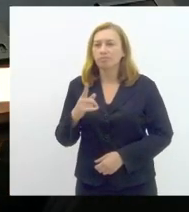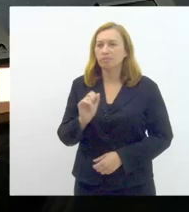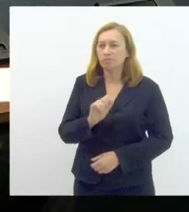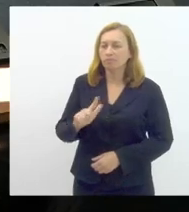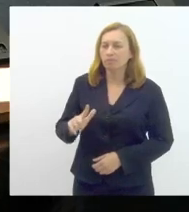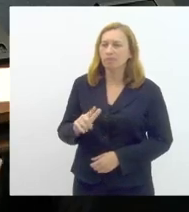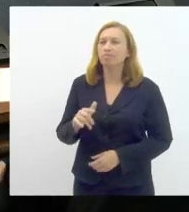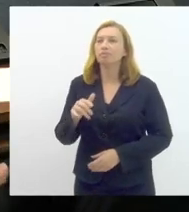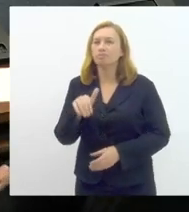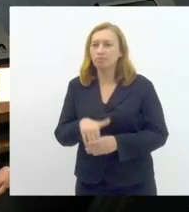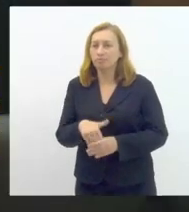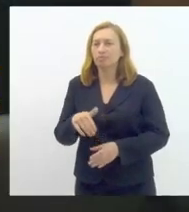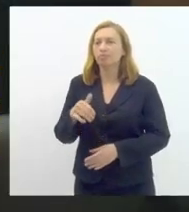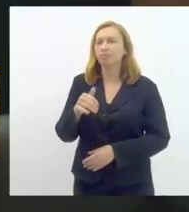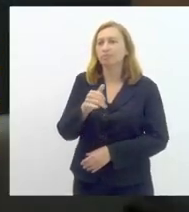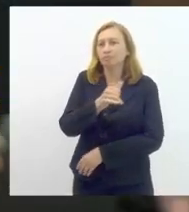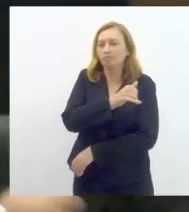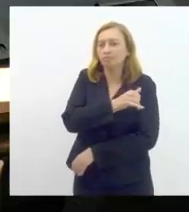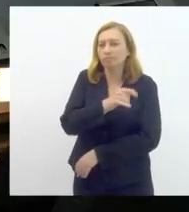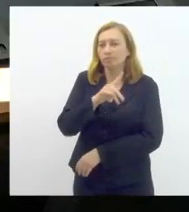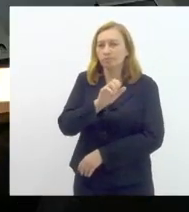e eu voto em Gabriel de Miracema.